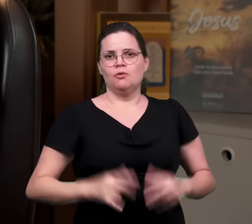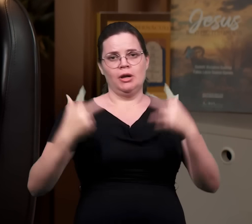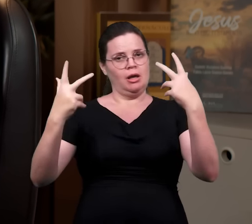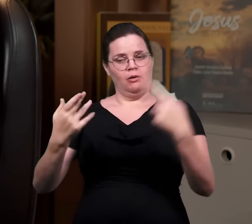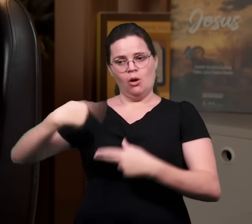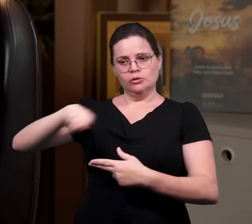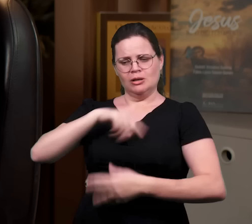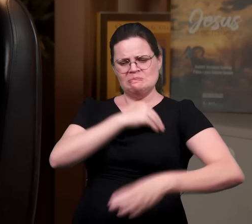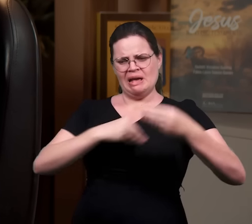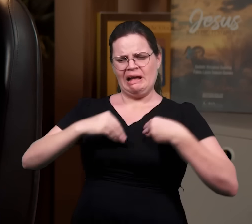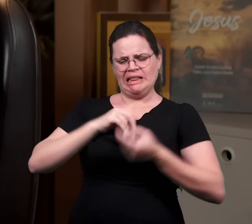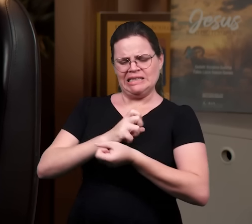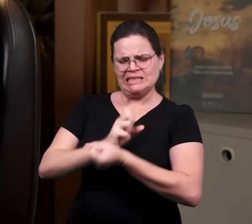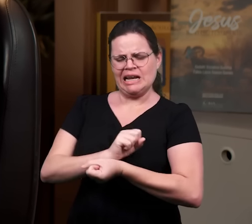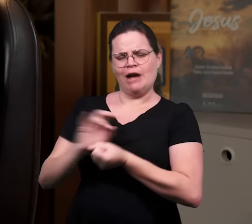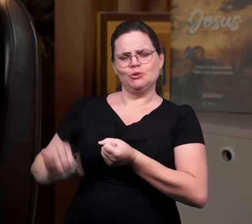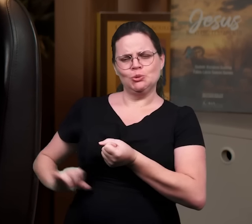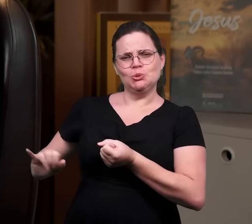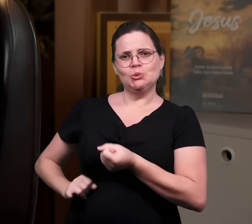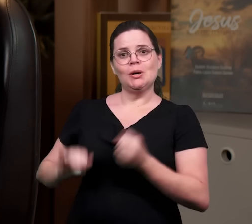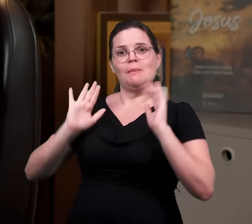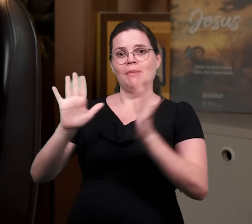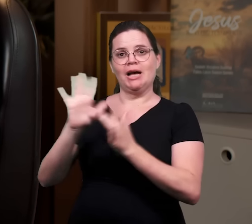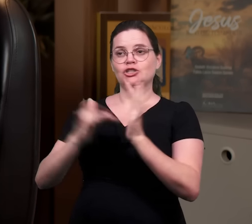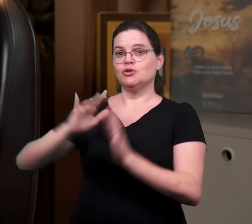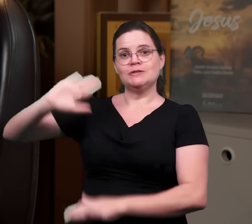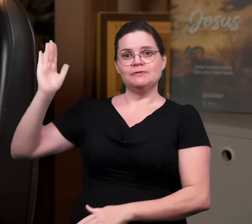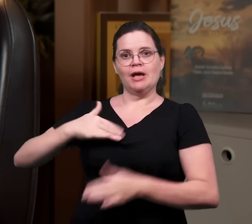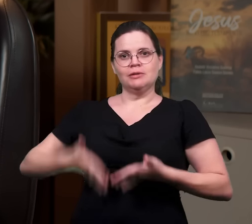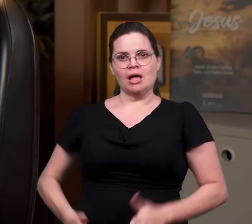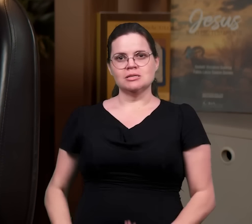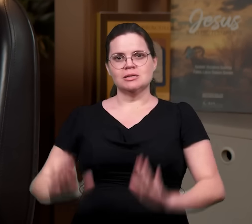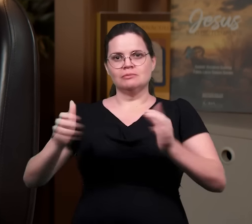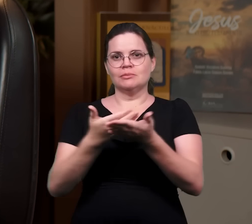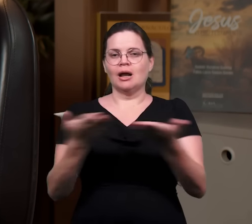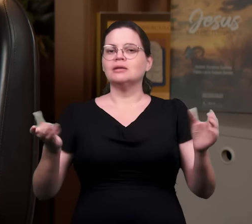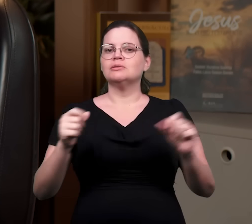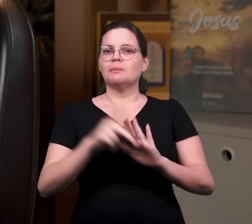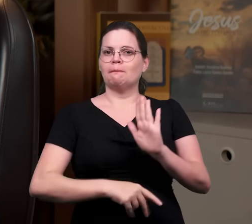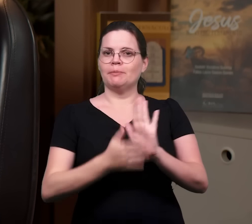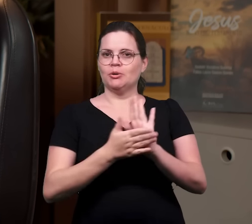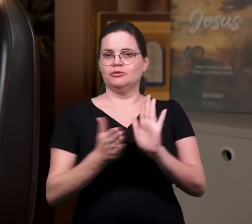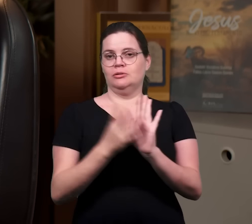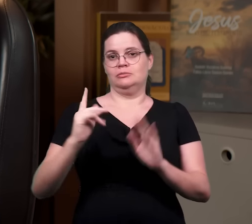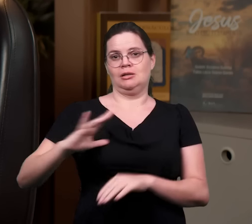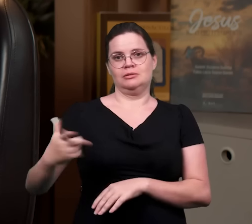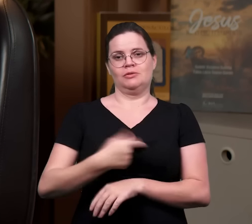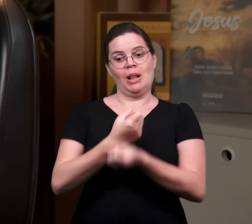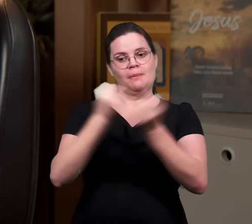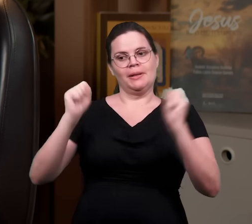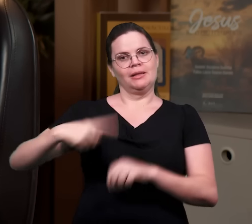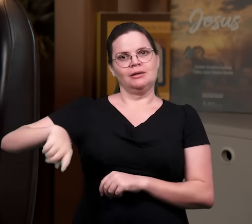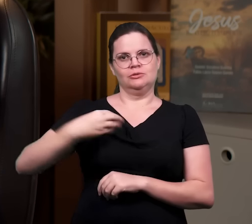da vida do homem, para agir na nossa vida. E quando ele veio, realizou seu ministério,